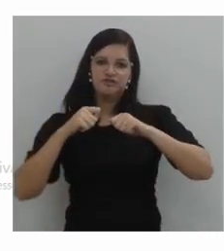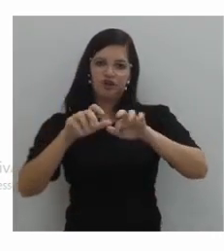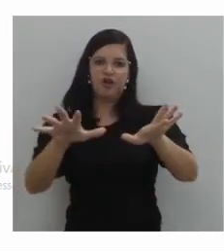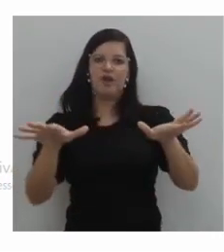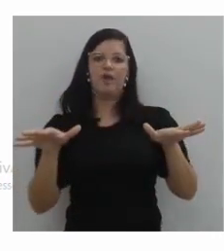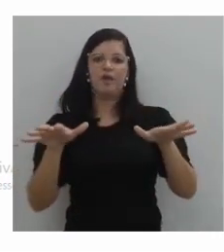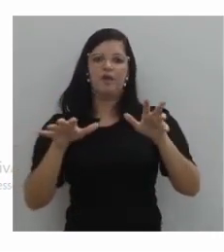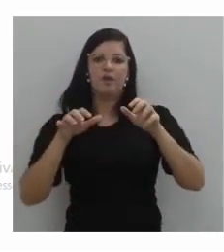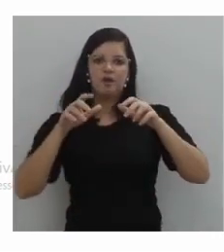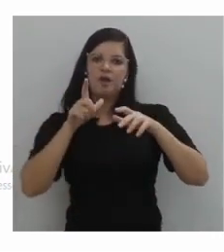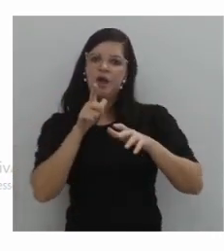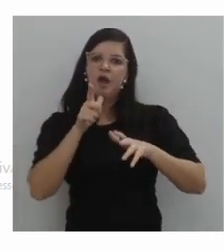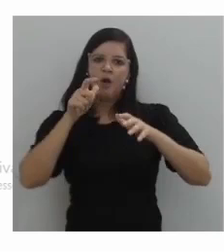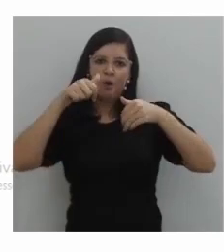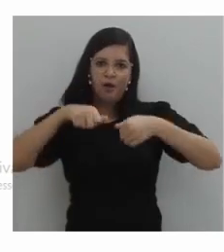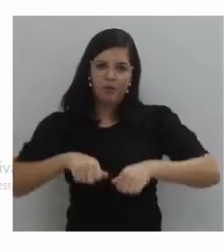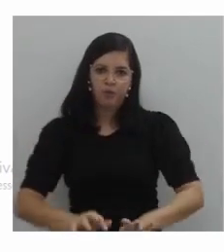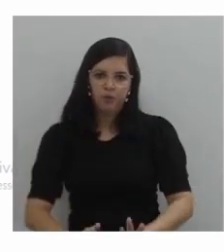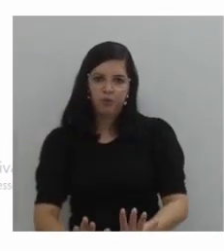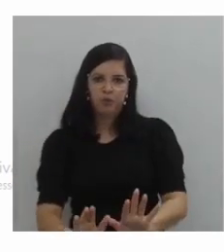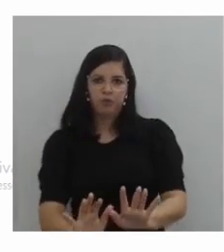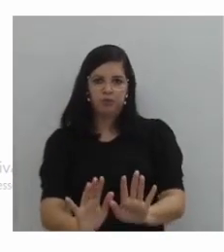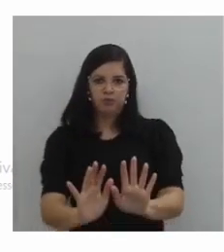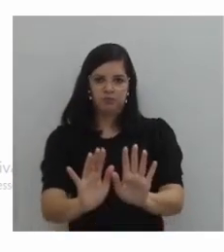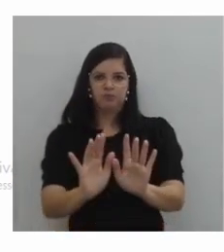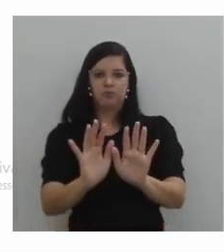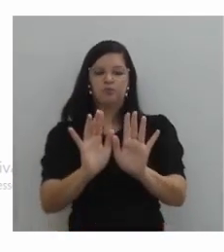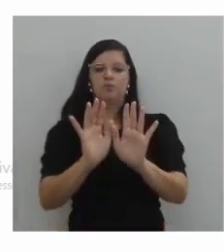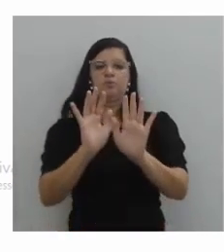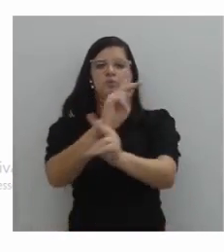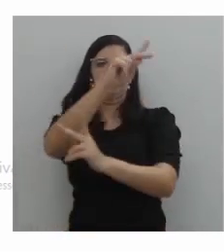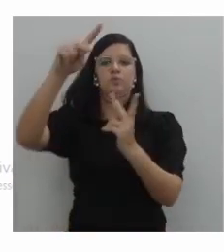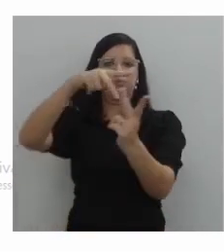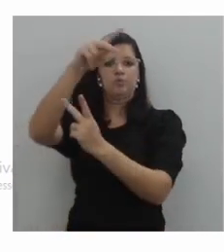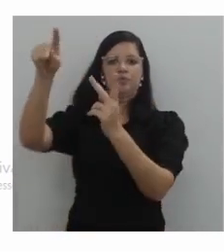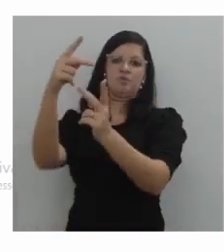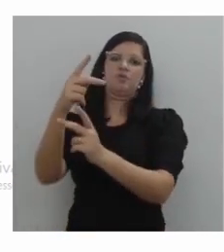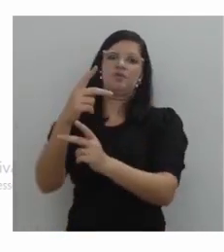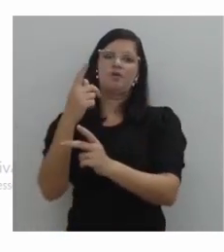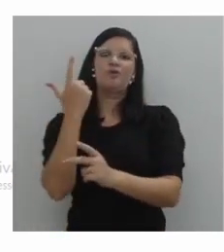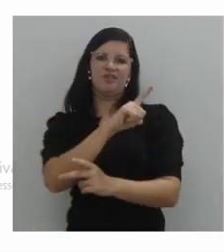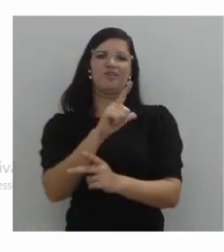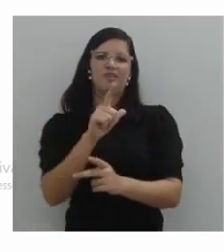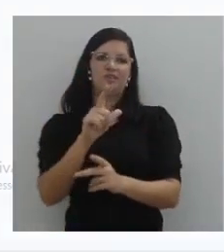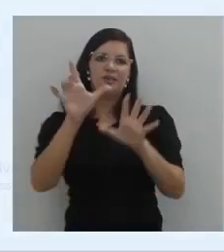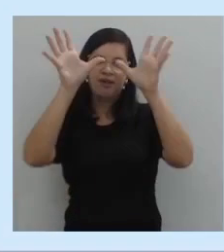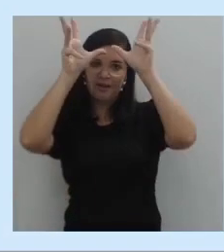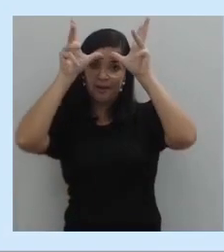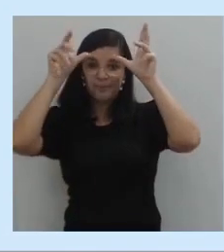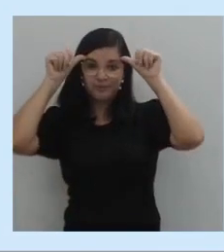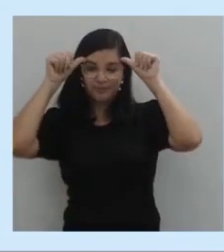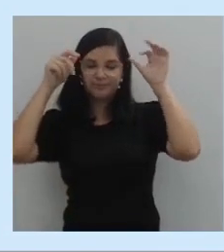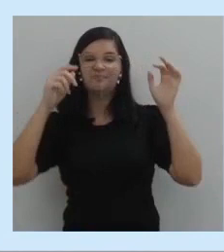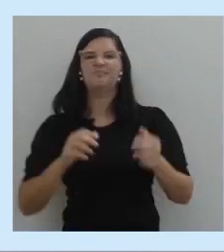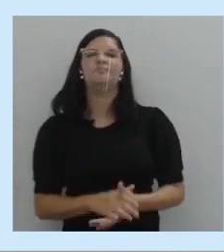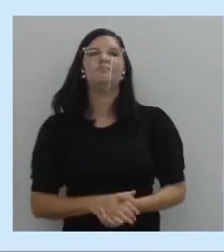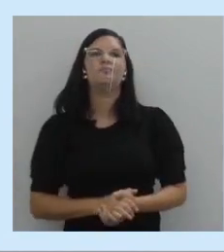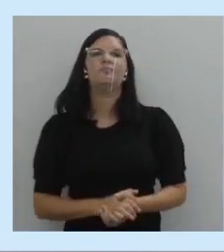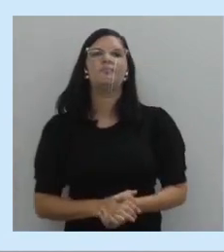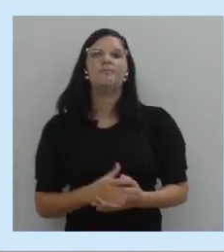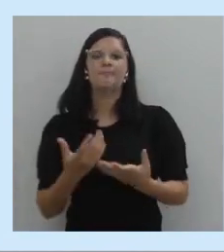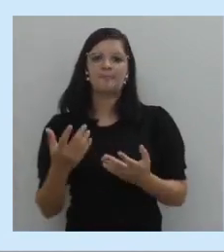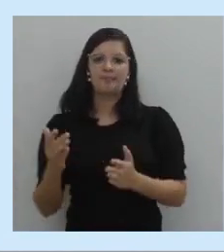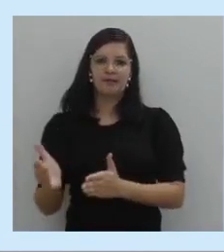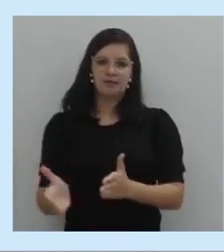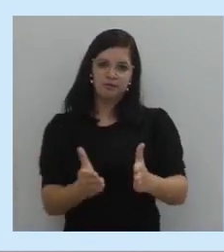pré-jogados, né, eles são lançados ao vento, né, na região ali amazônica. Olha para mim, gente. Então, a gente vai